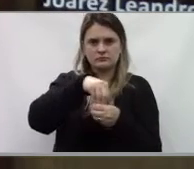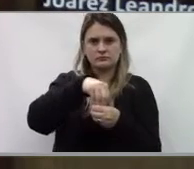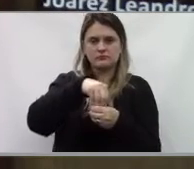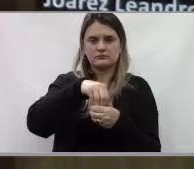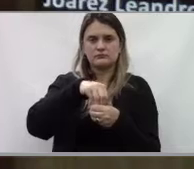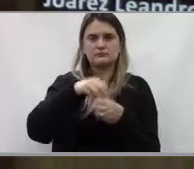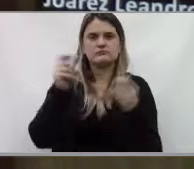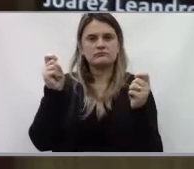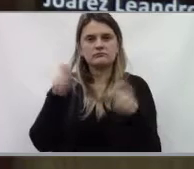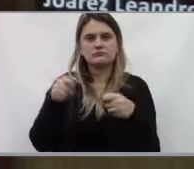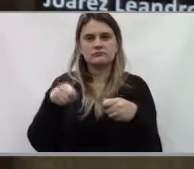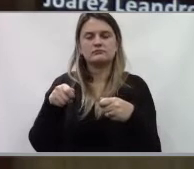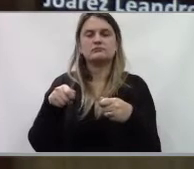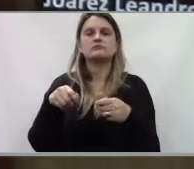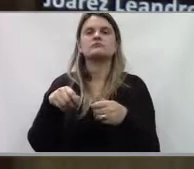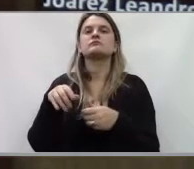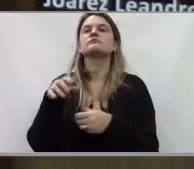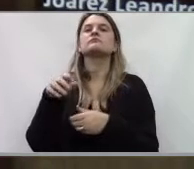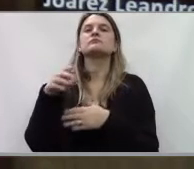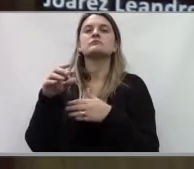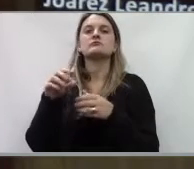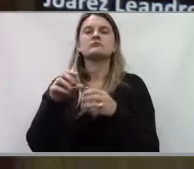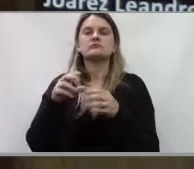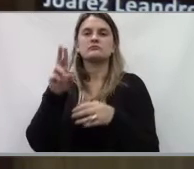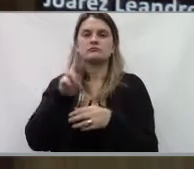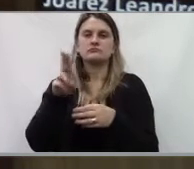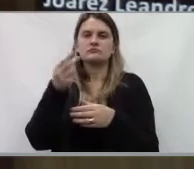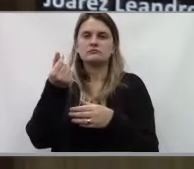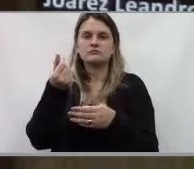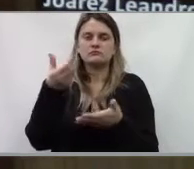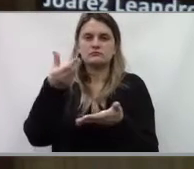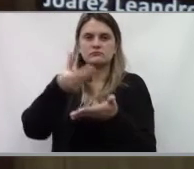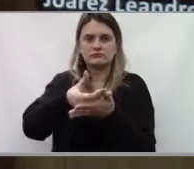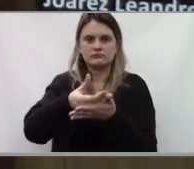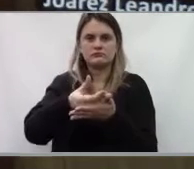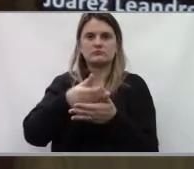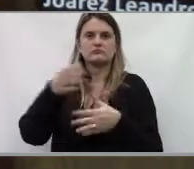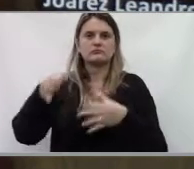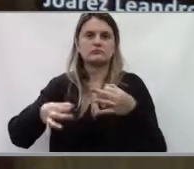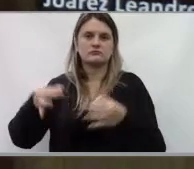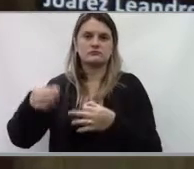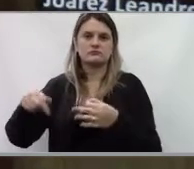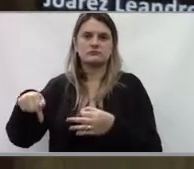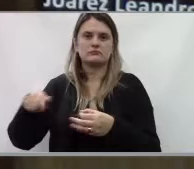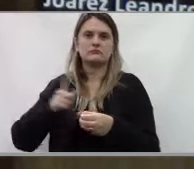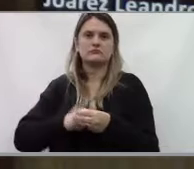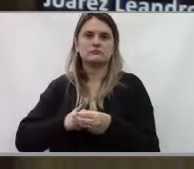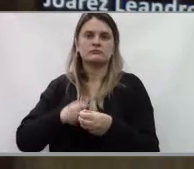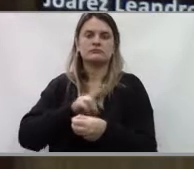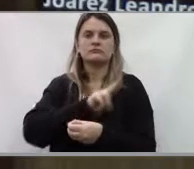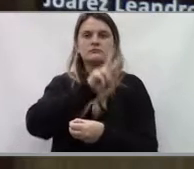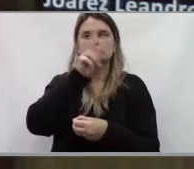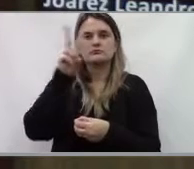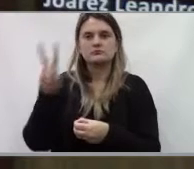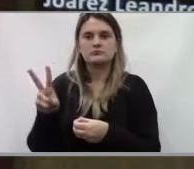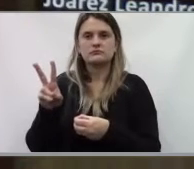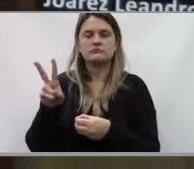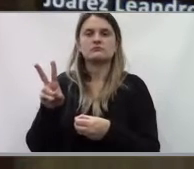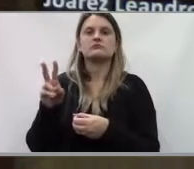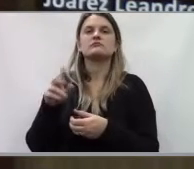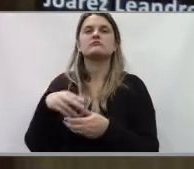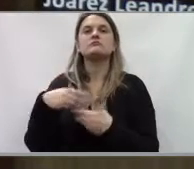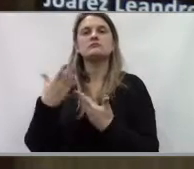projetos que são disponibilizados, orçamentariamente falando, pelo Judiciário da nossa cidade de Nova